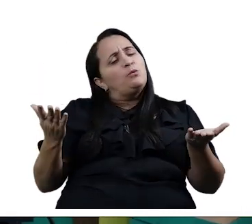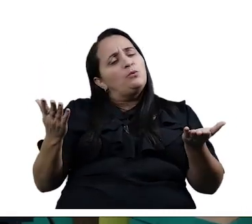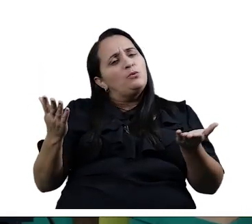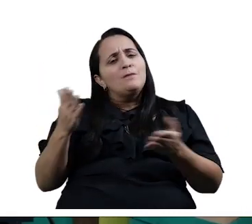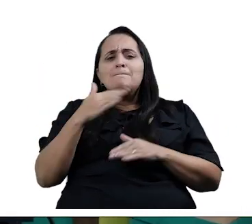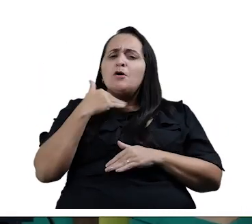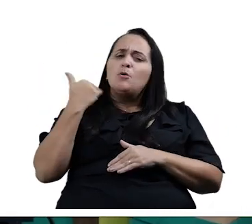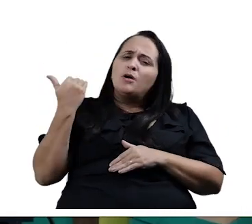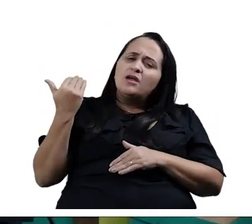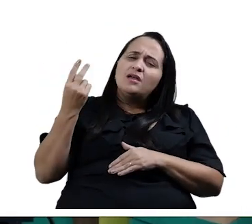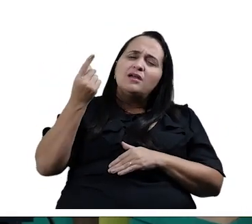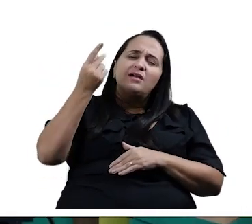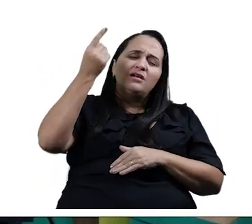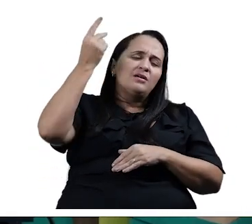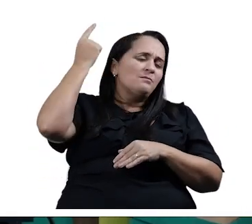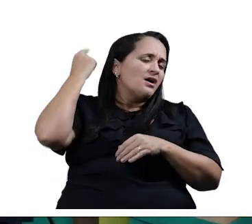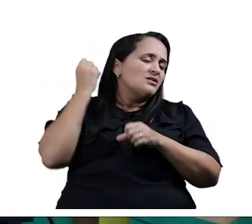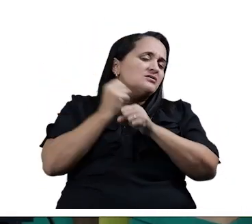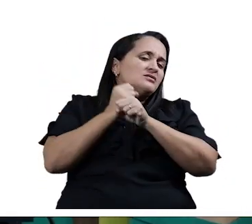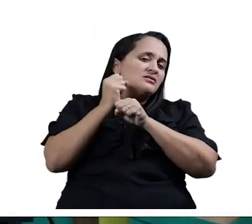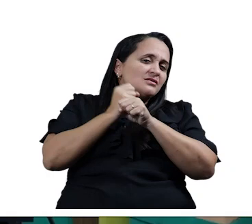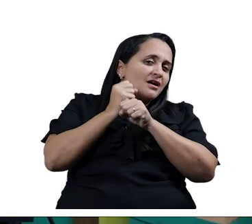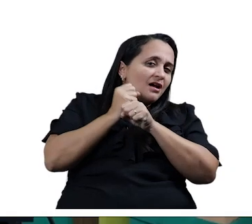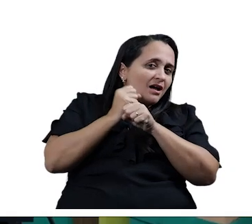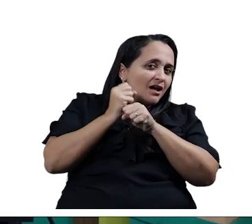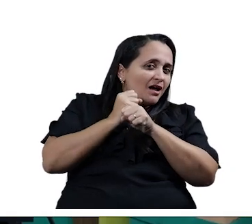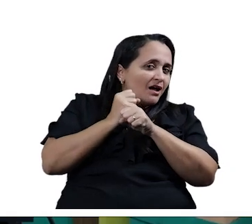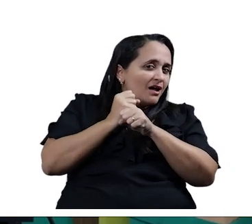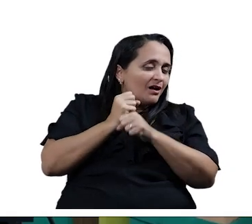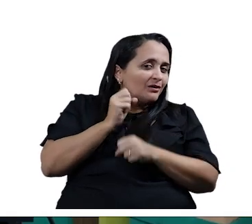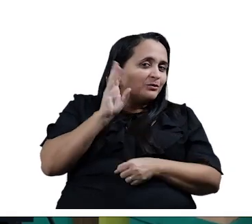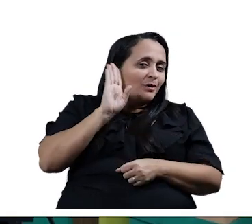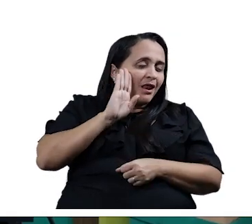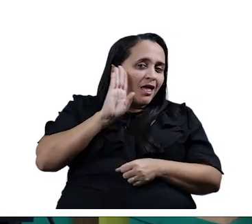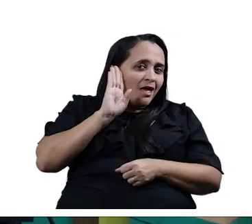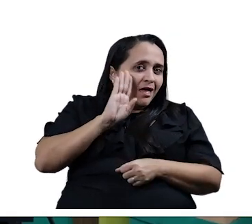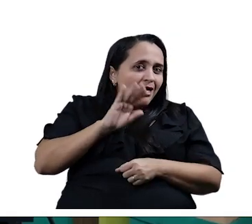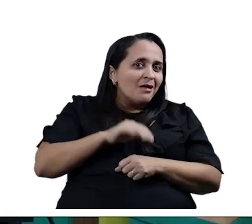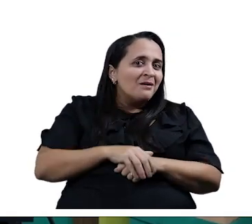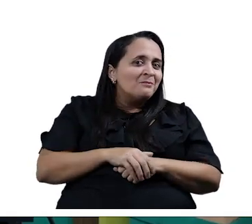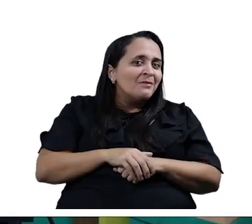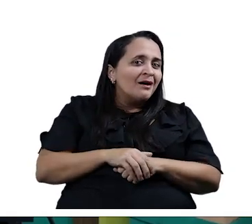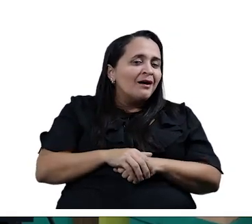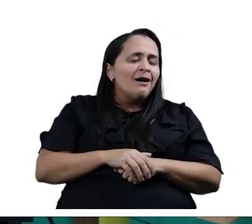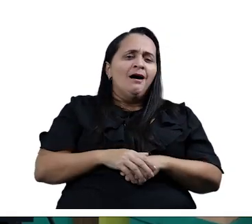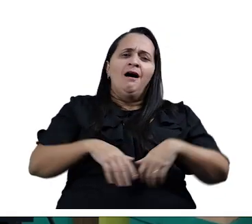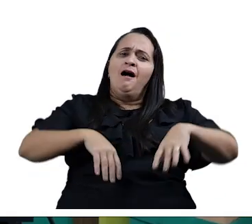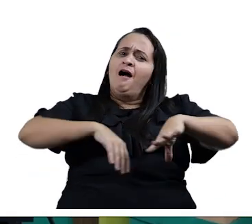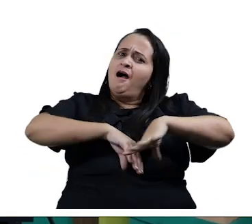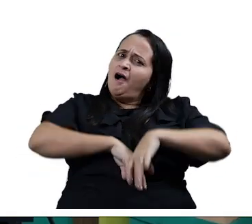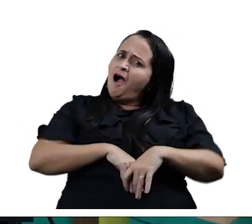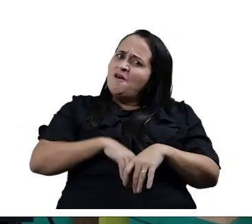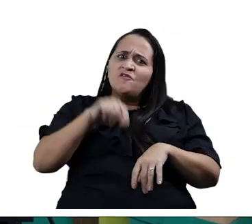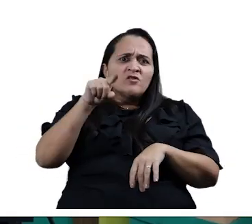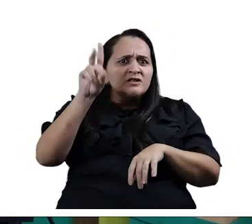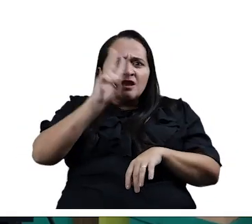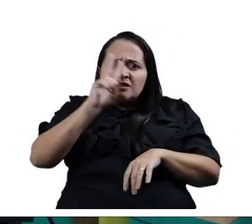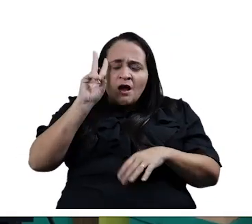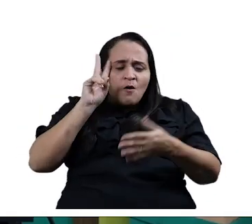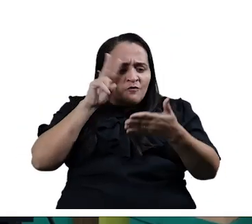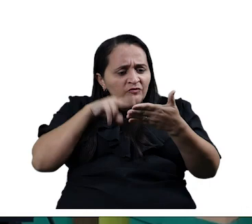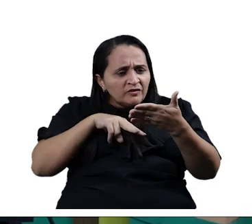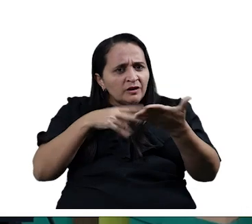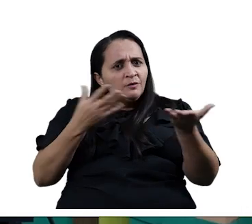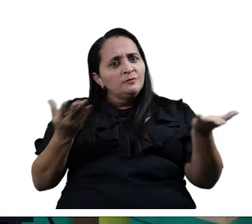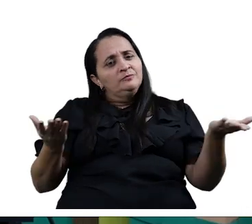do falecimento dele que aconteceu alguns anos atrás. E aí, conseguiu lembrar? Não assistiu aquela